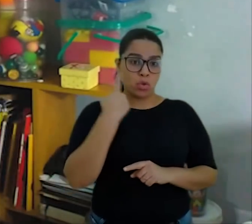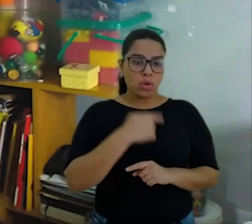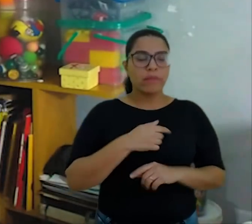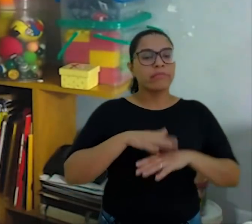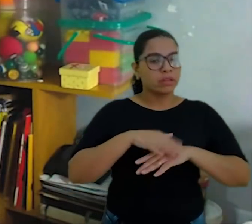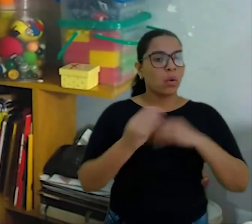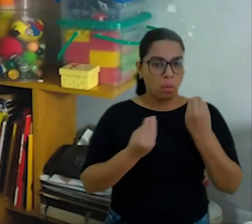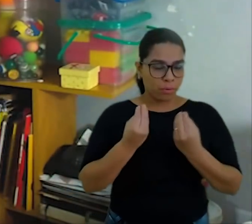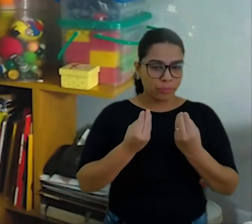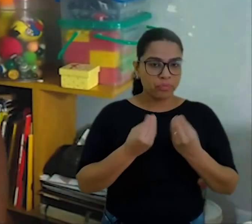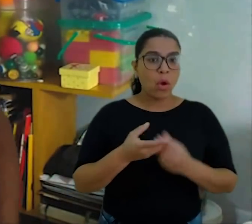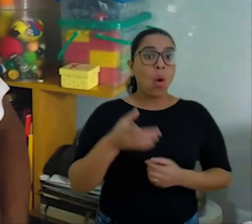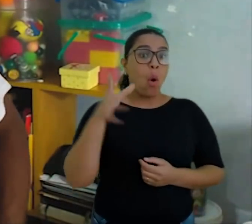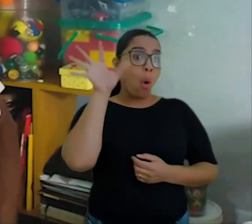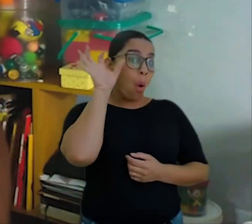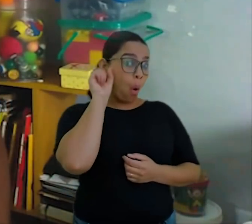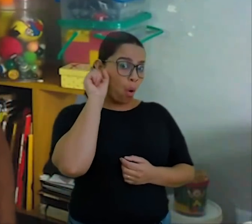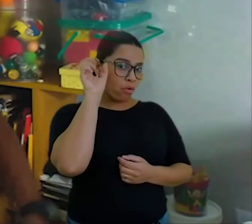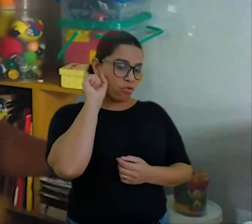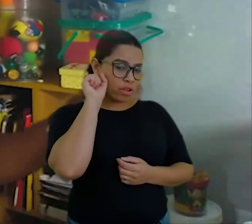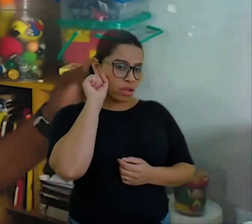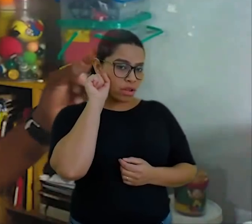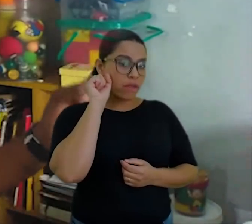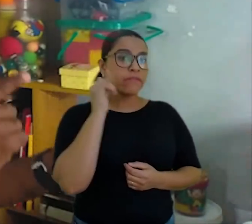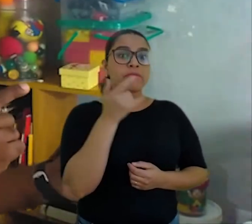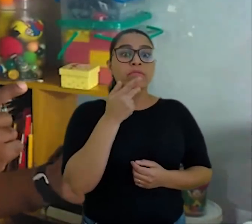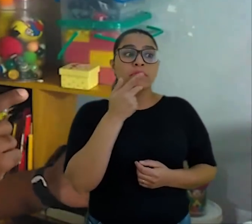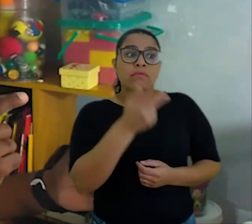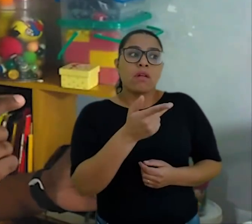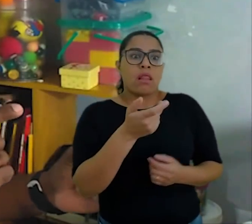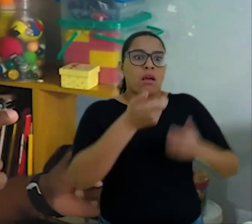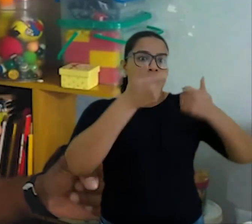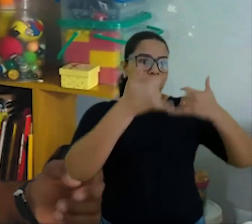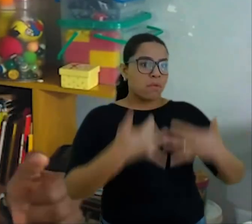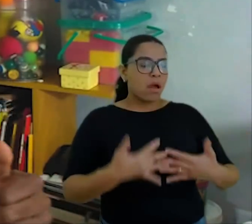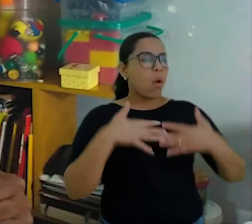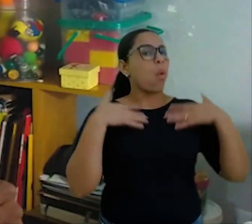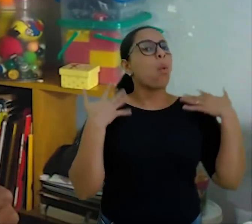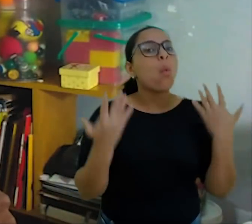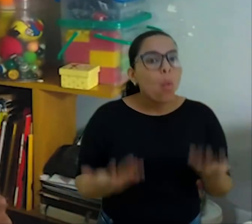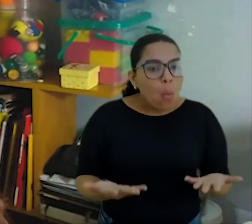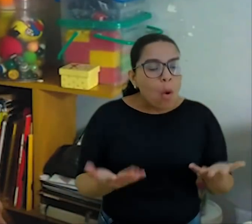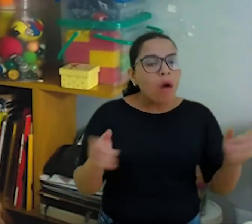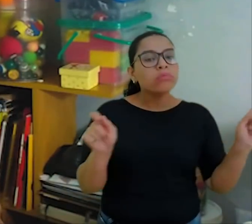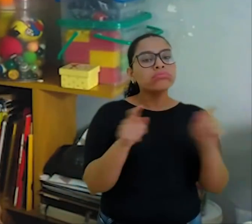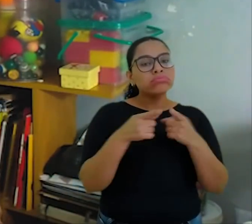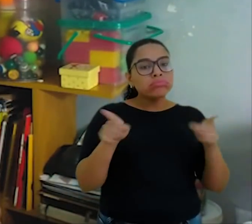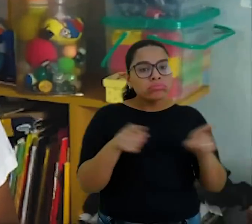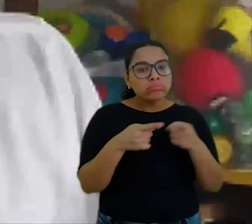vamos escutar e aí você vai dizer qual foi o instrumento que tocou. Combinado?